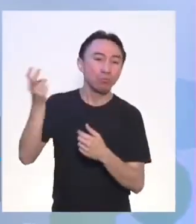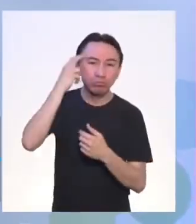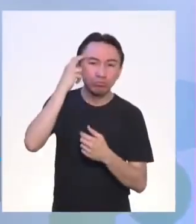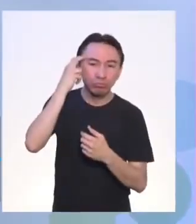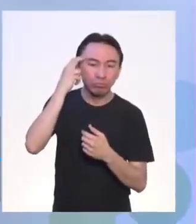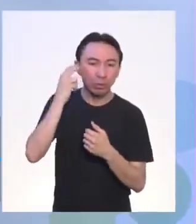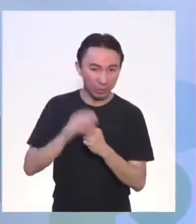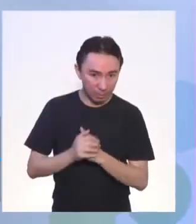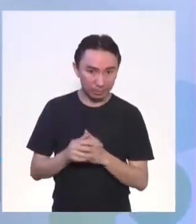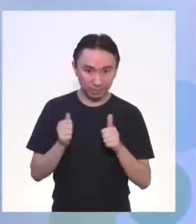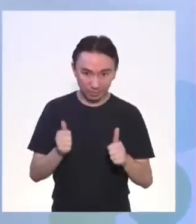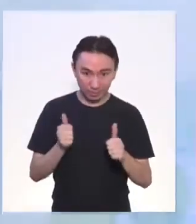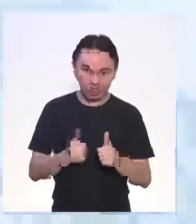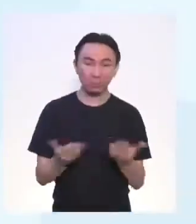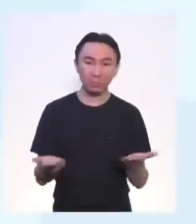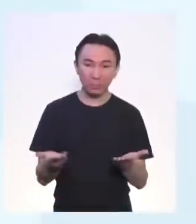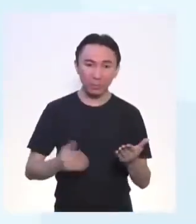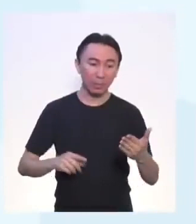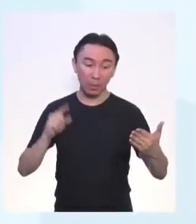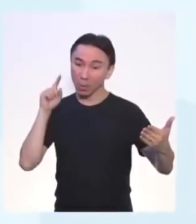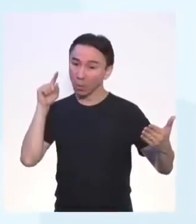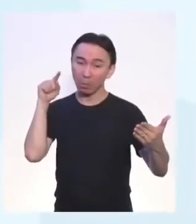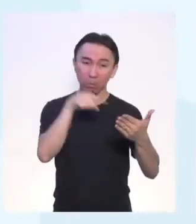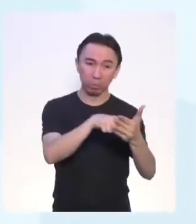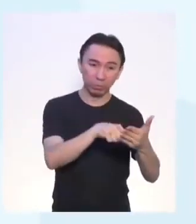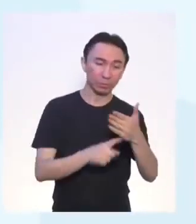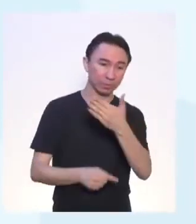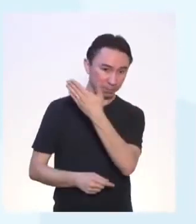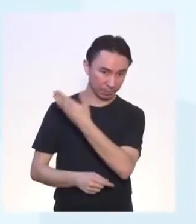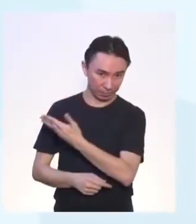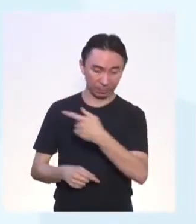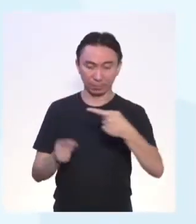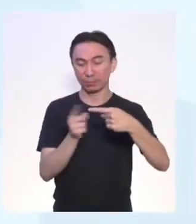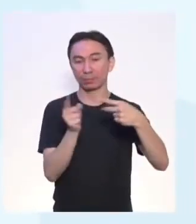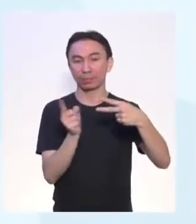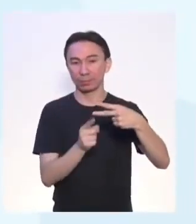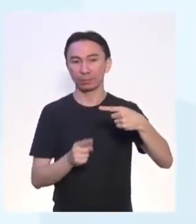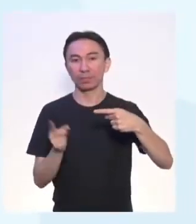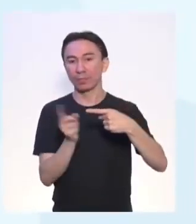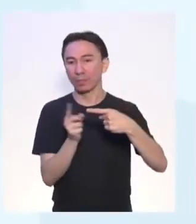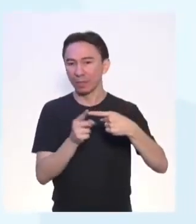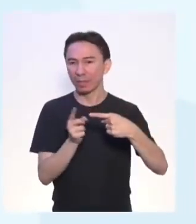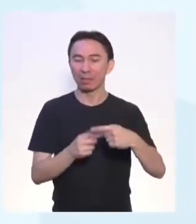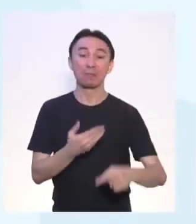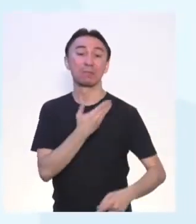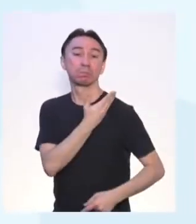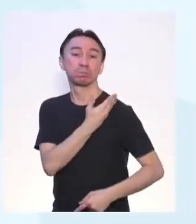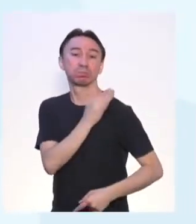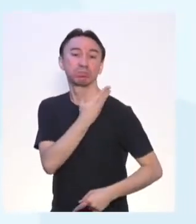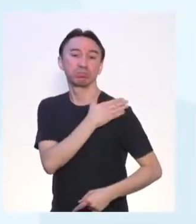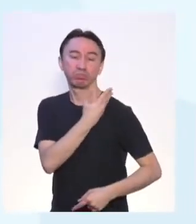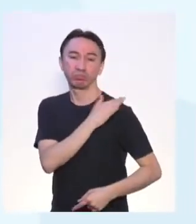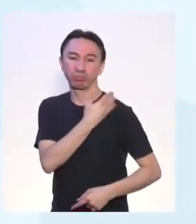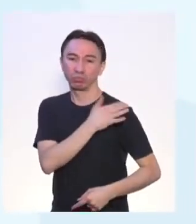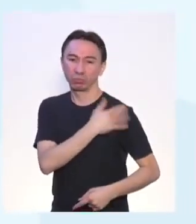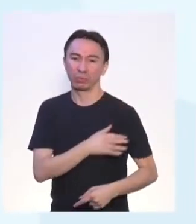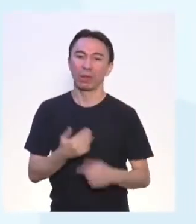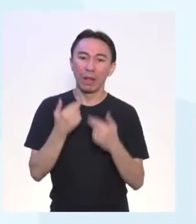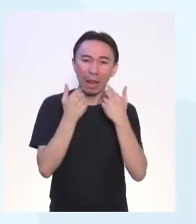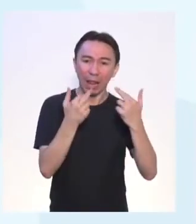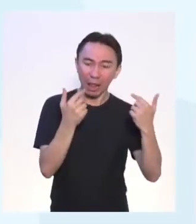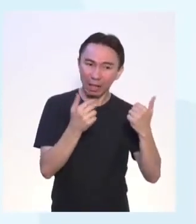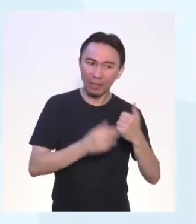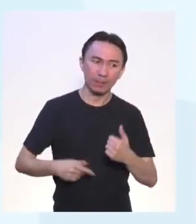hoje serão sistematizar ideias sobre o preconceito linguístico e formas de combate a esse tipo